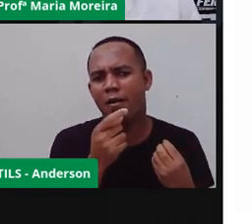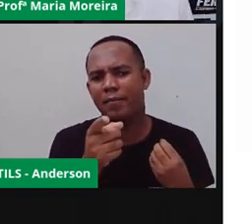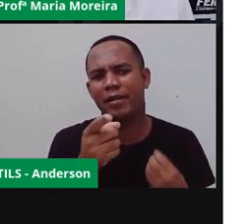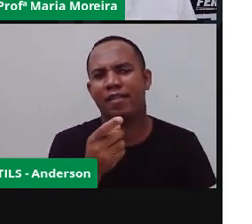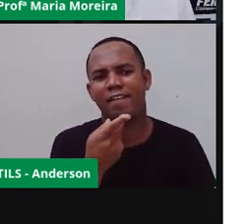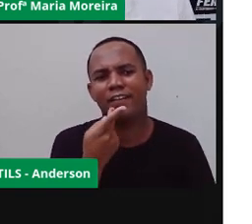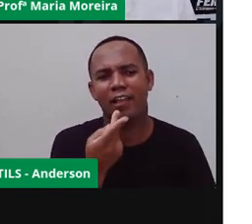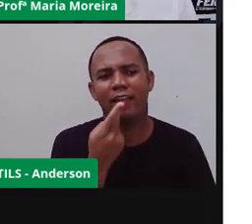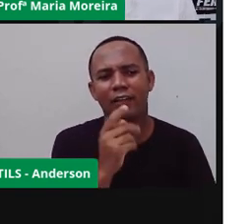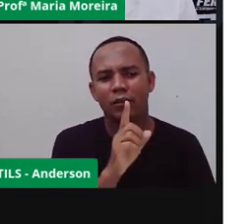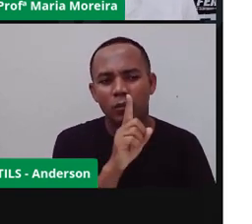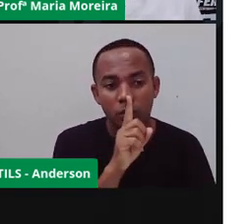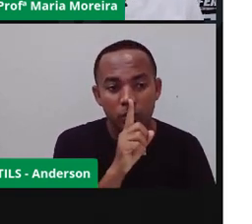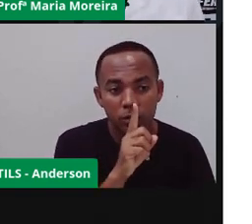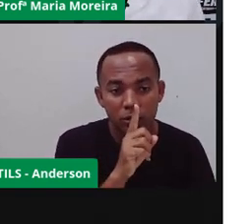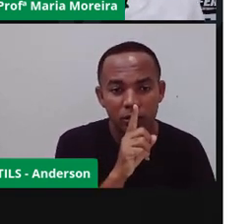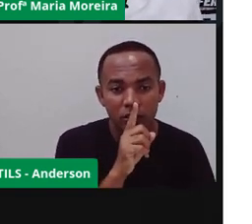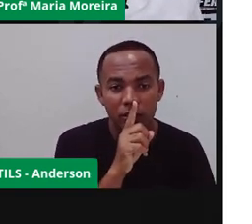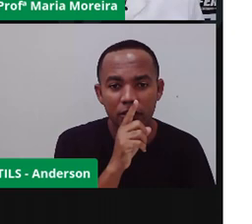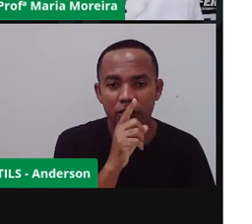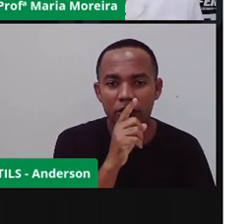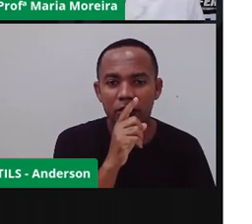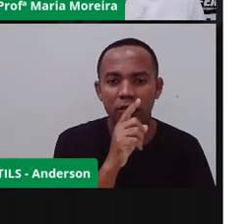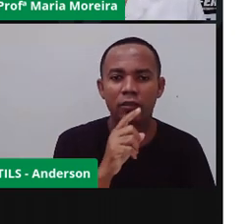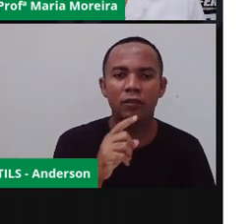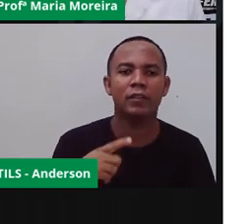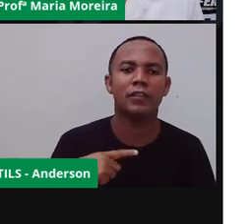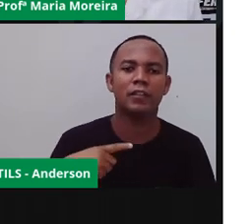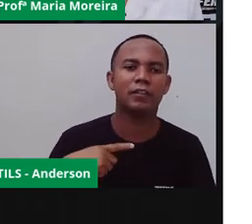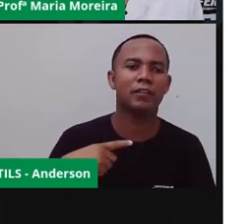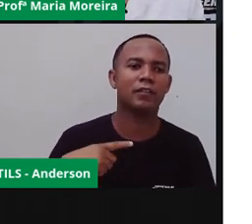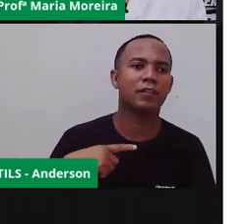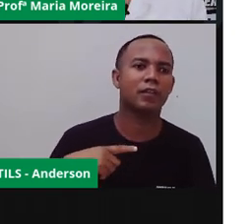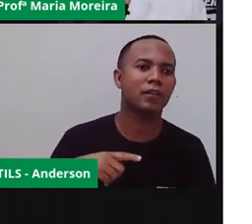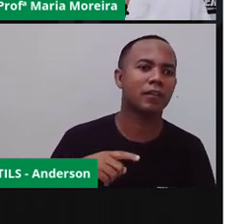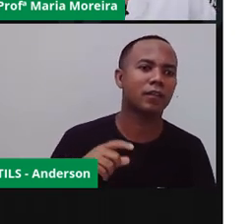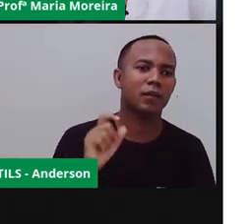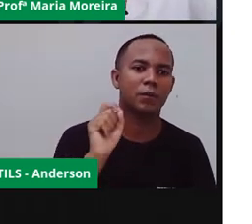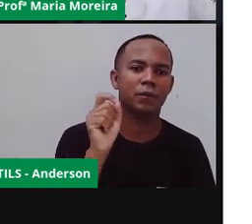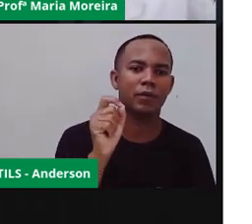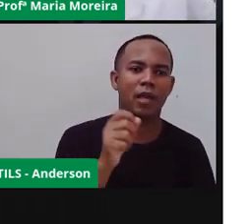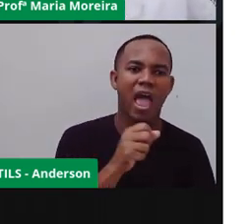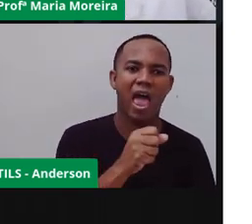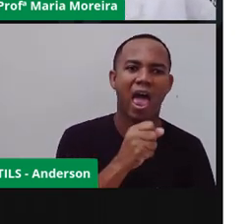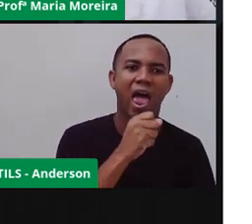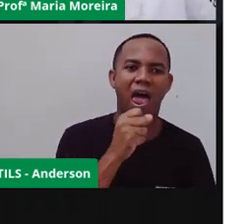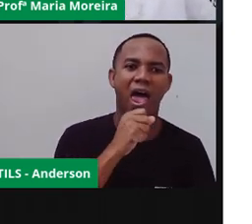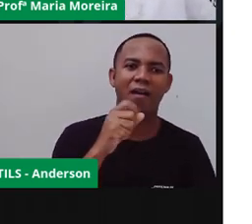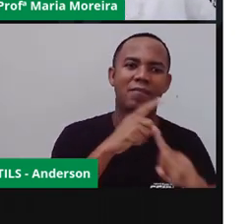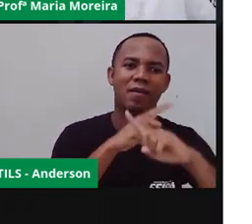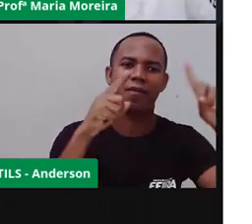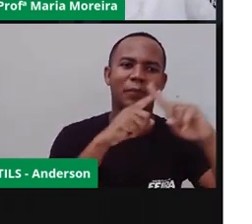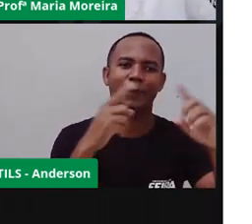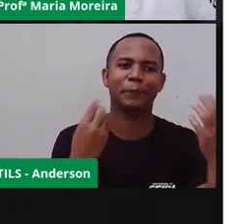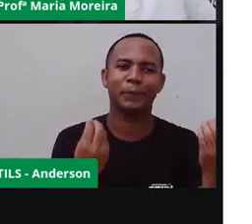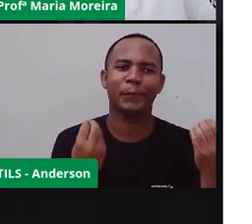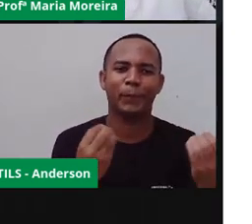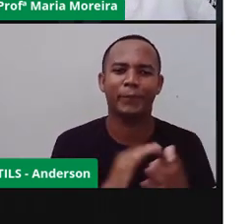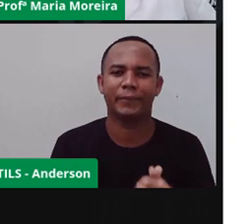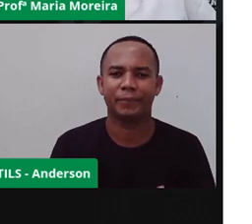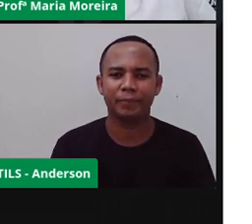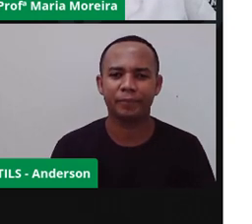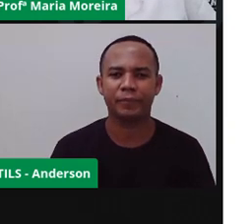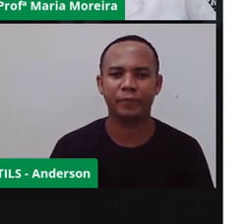e usando uma caixa de som? Faz sentido? Não faz. E é essa reflexão que essa imagem aí está trazendo.